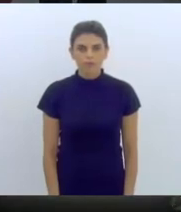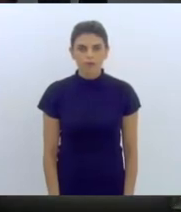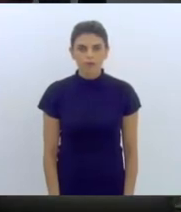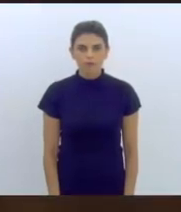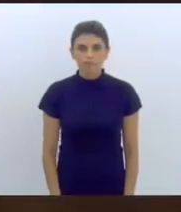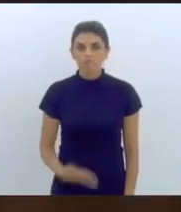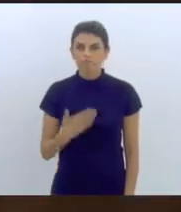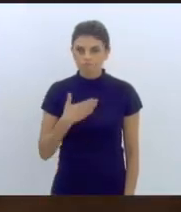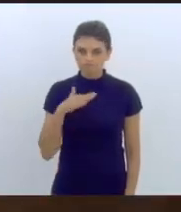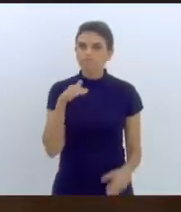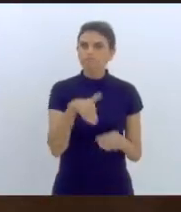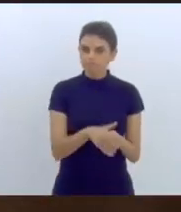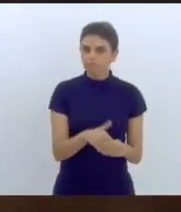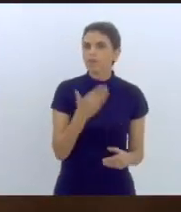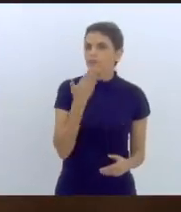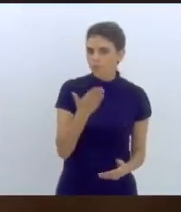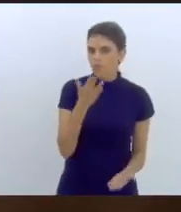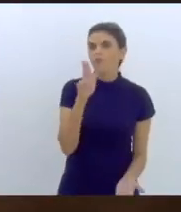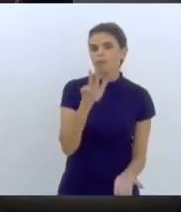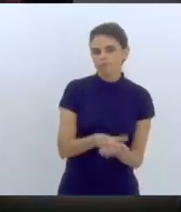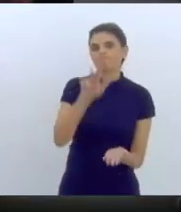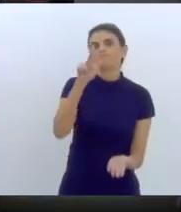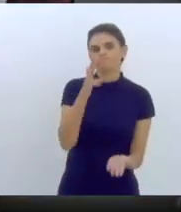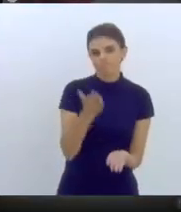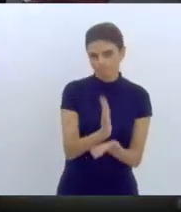Meu voto é favorável.